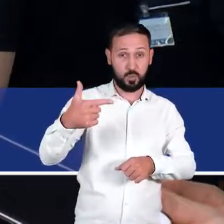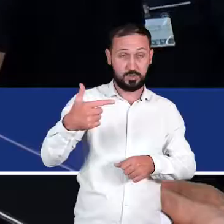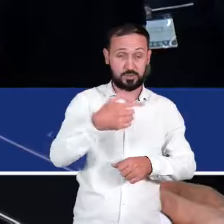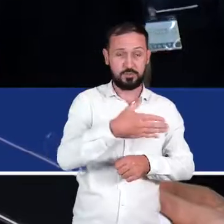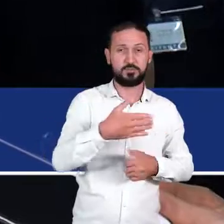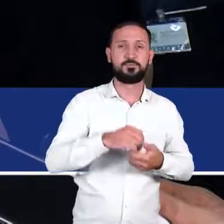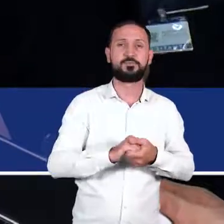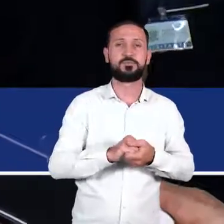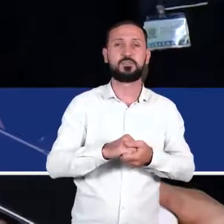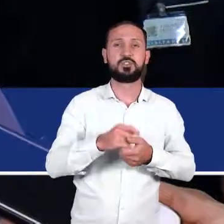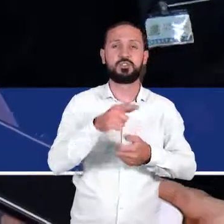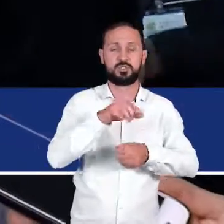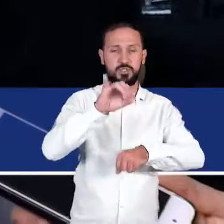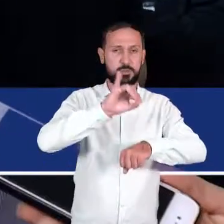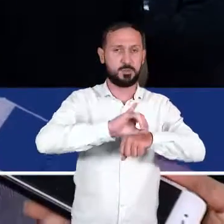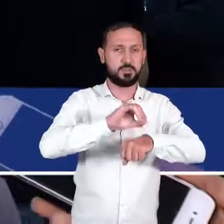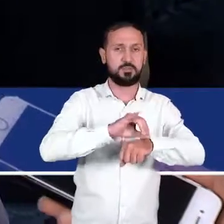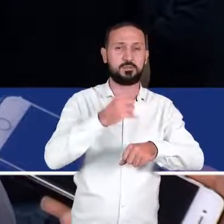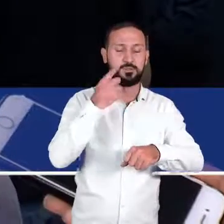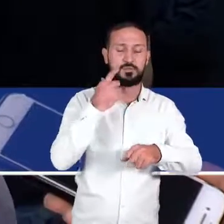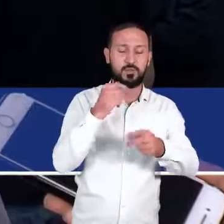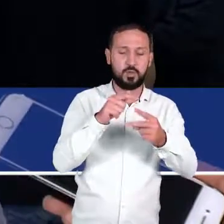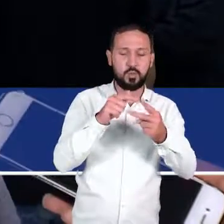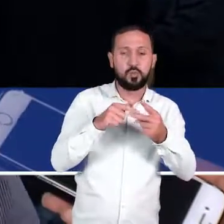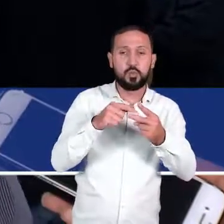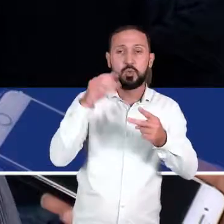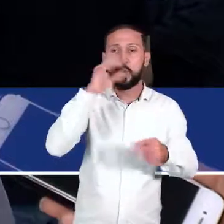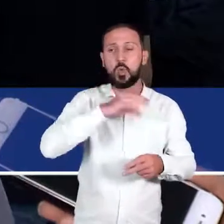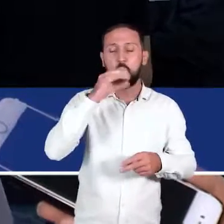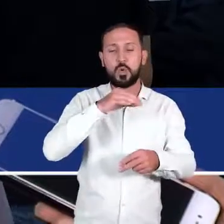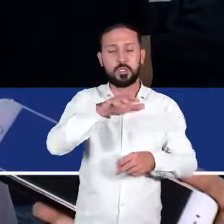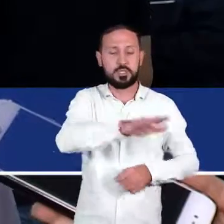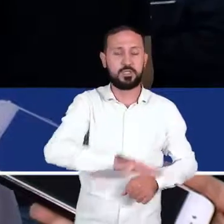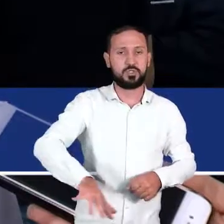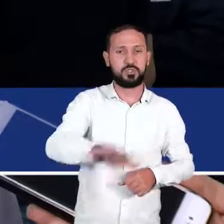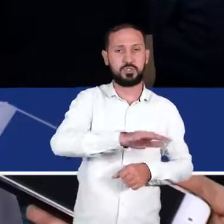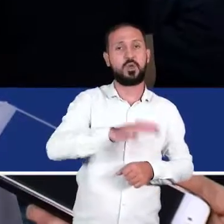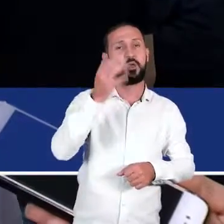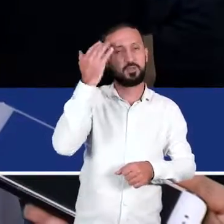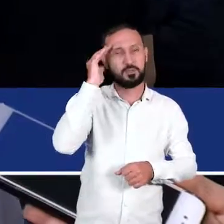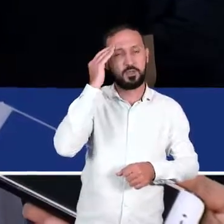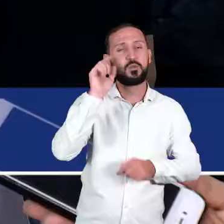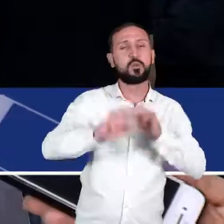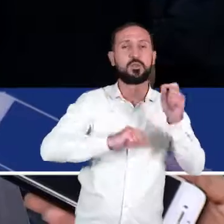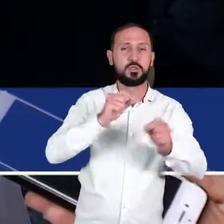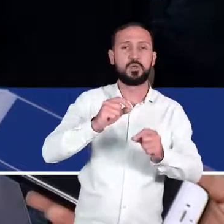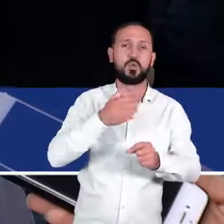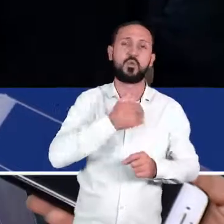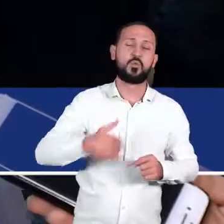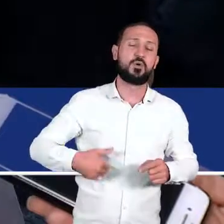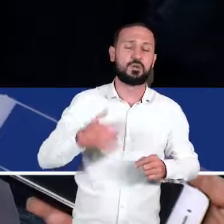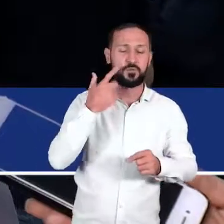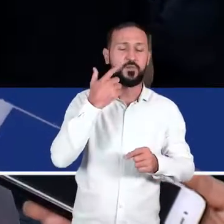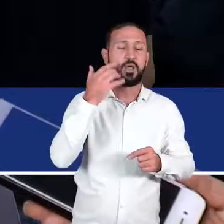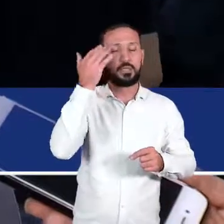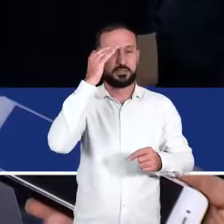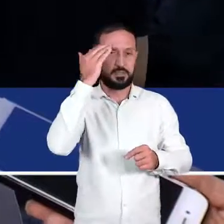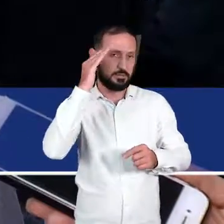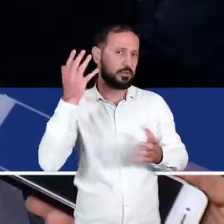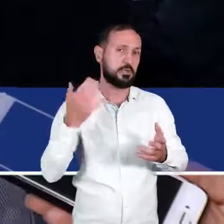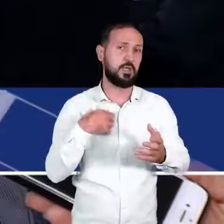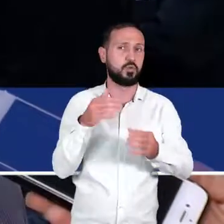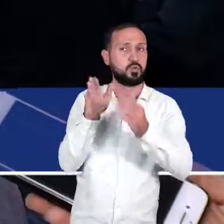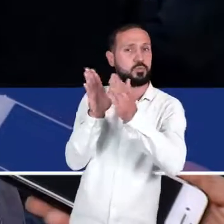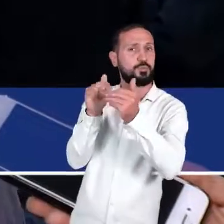em Inocência. Então, se houver 2 prioridades na mesma região, entendo que o governador é sensível a esse tipo de